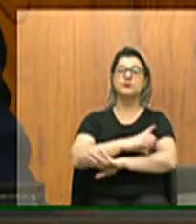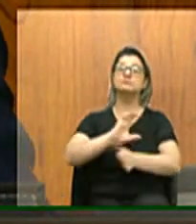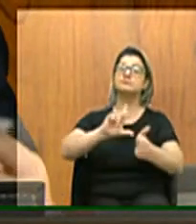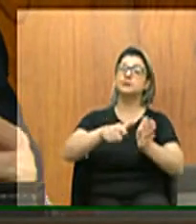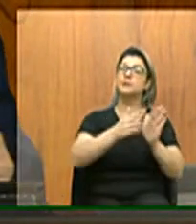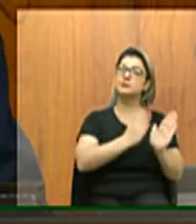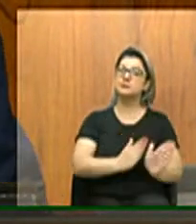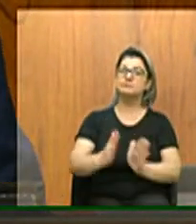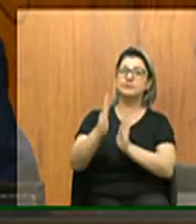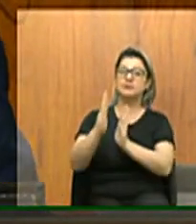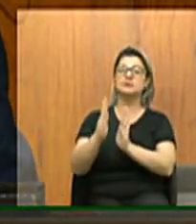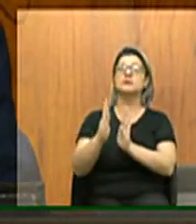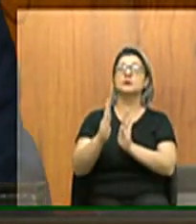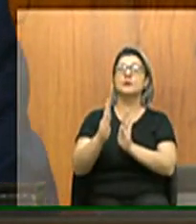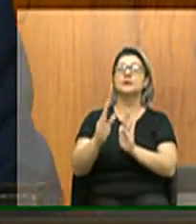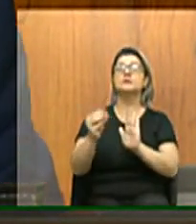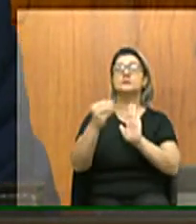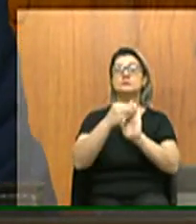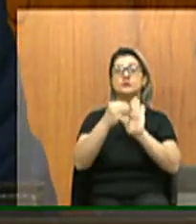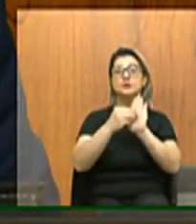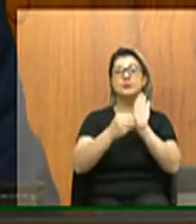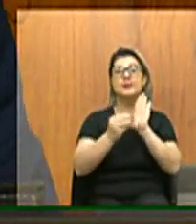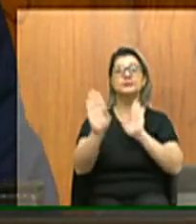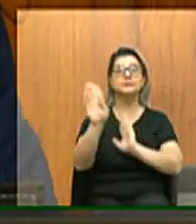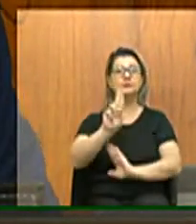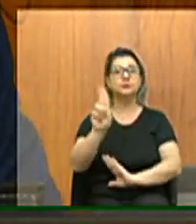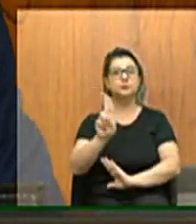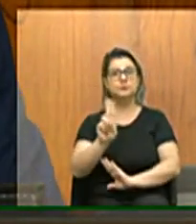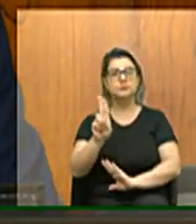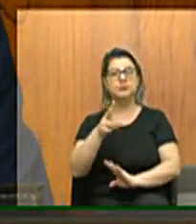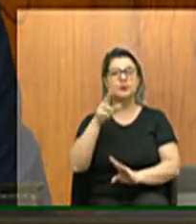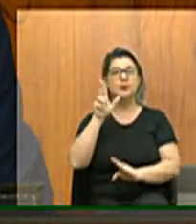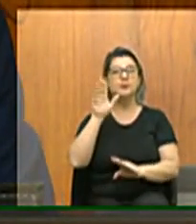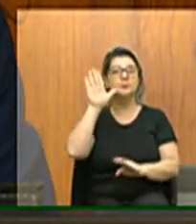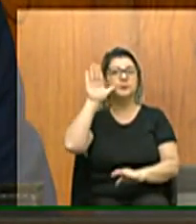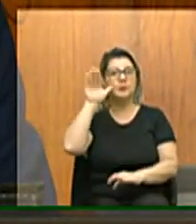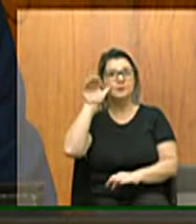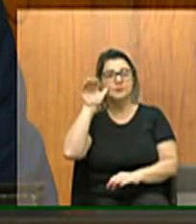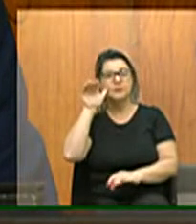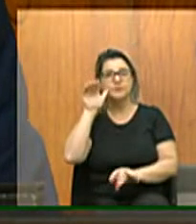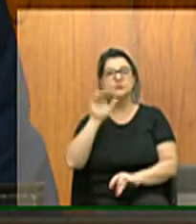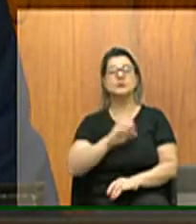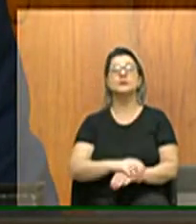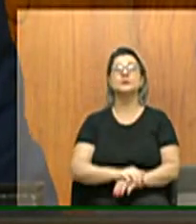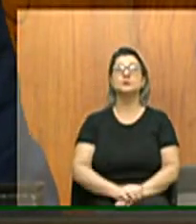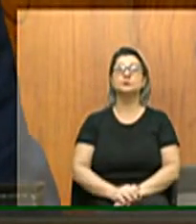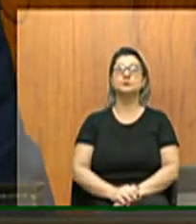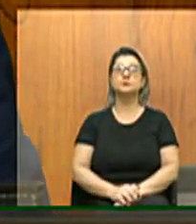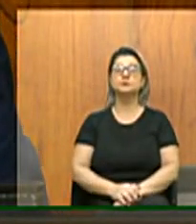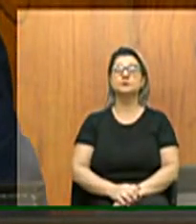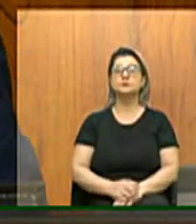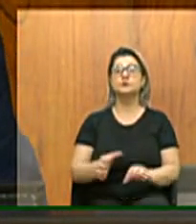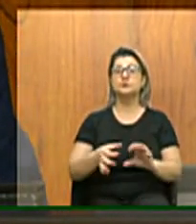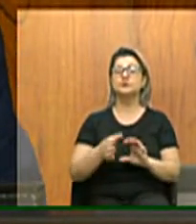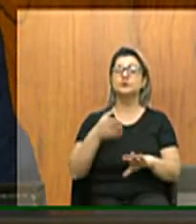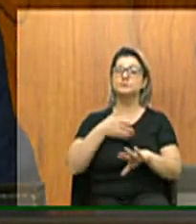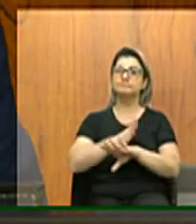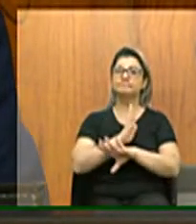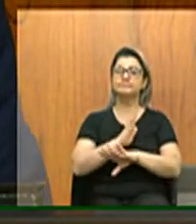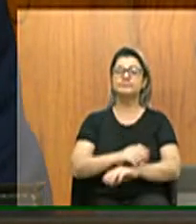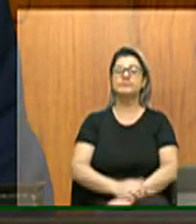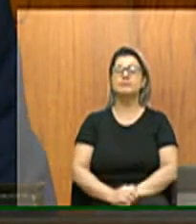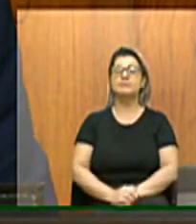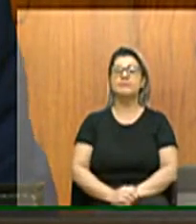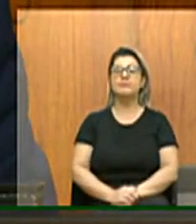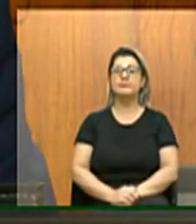então, vamos proceder à chamada nominal para a verificação de quórum para a deliberação. Saliento